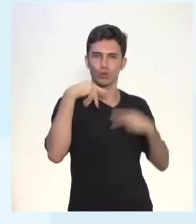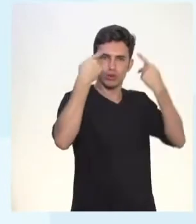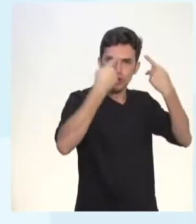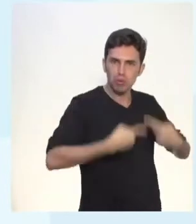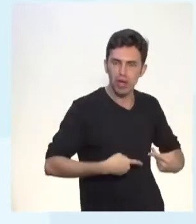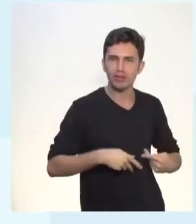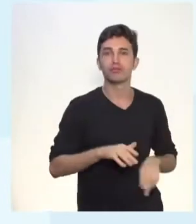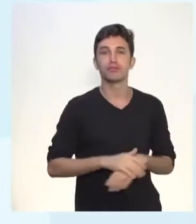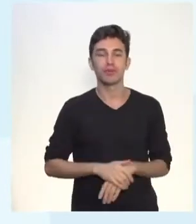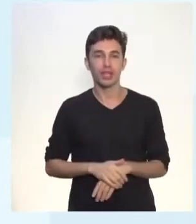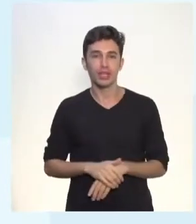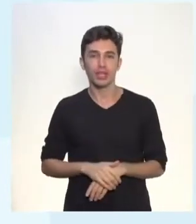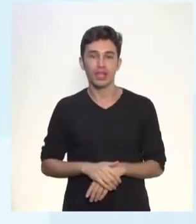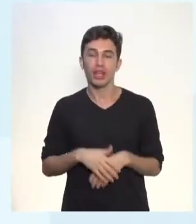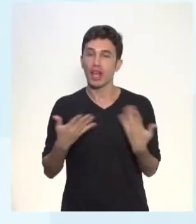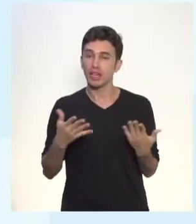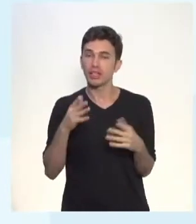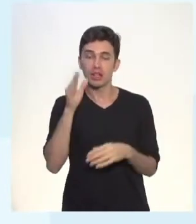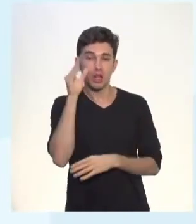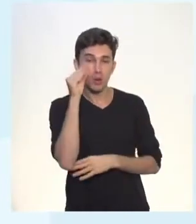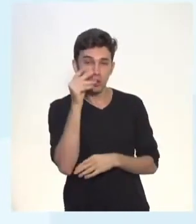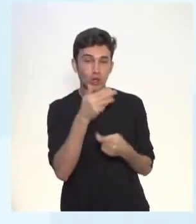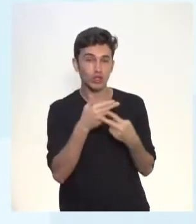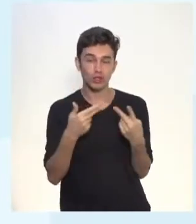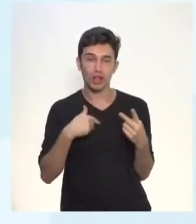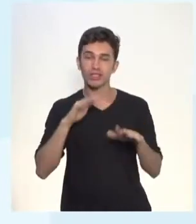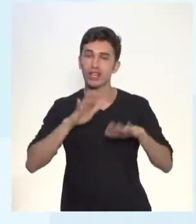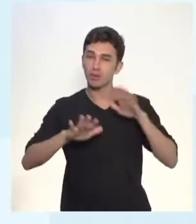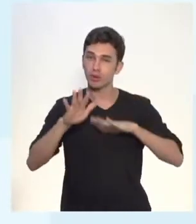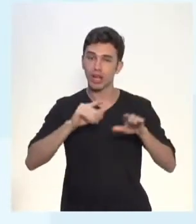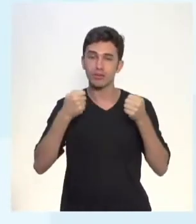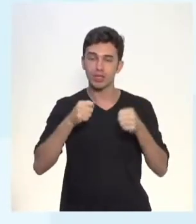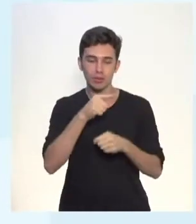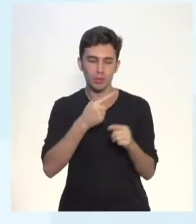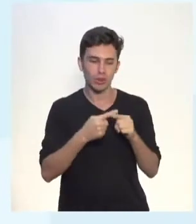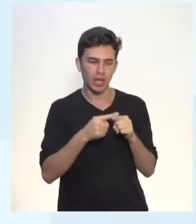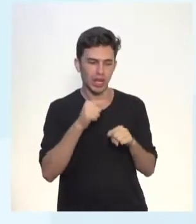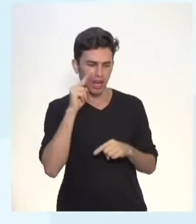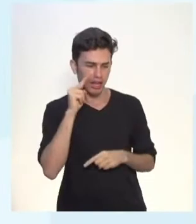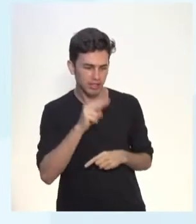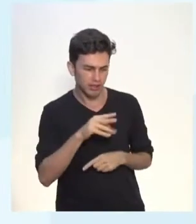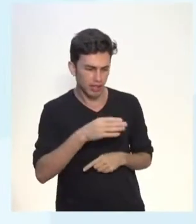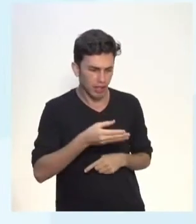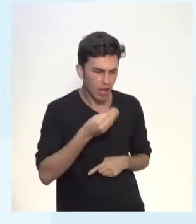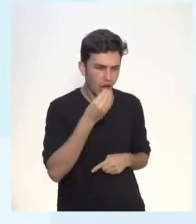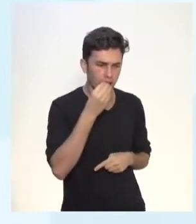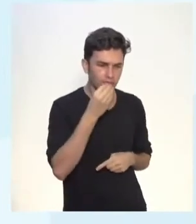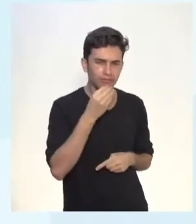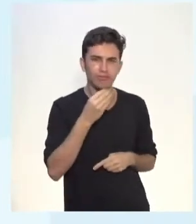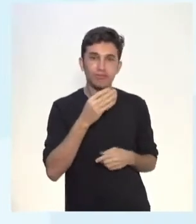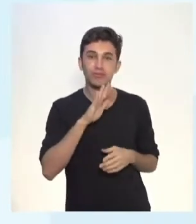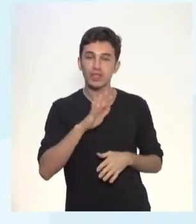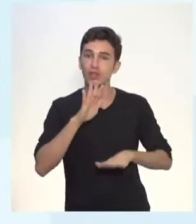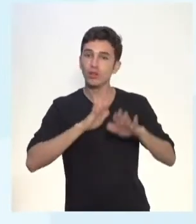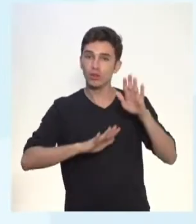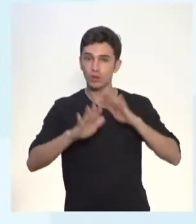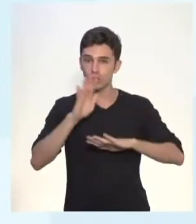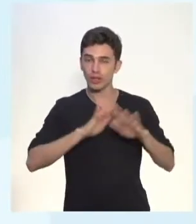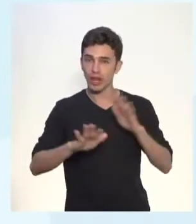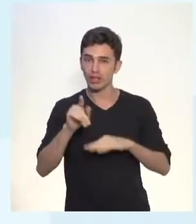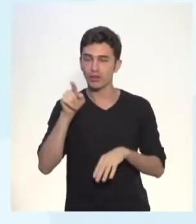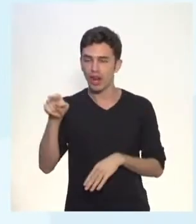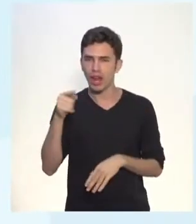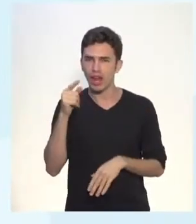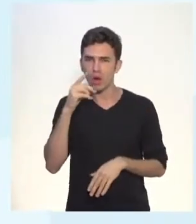possuem curiosidade e podem comer algo tóxico ou algo mesmo que perfure sua garganta. Cuidado, não deixe